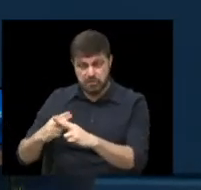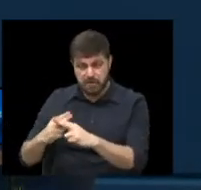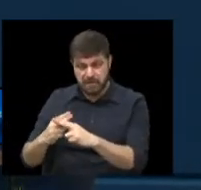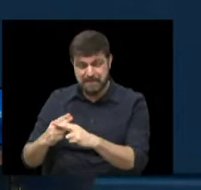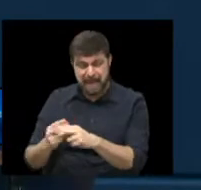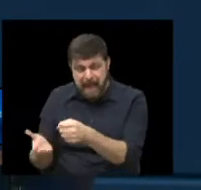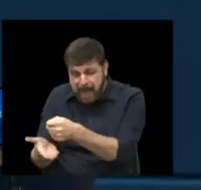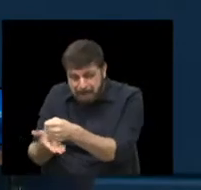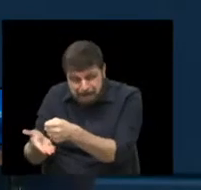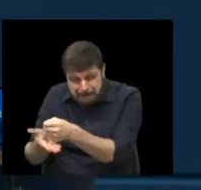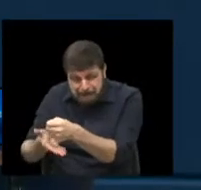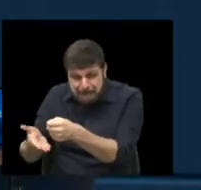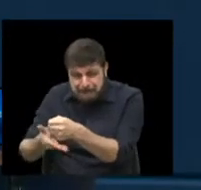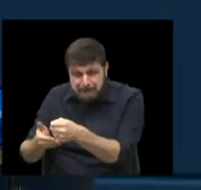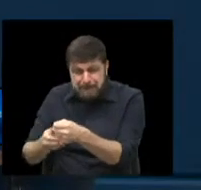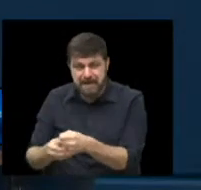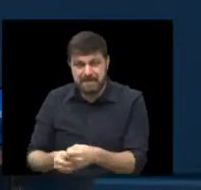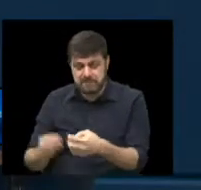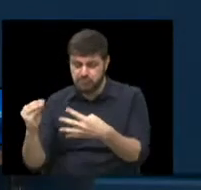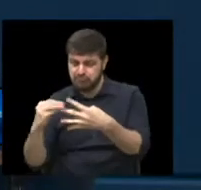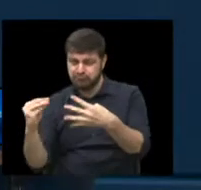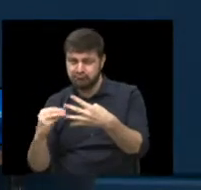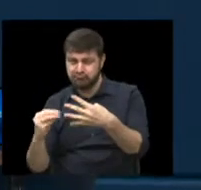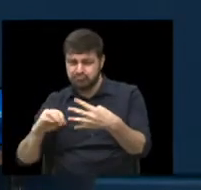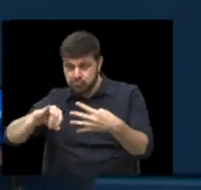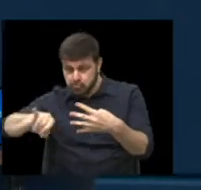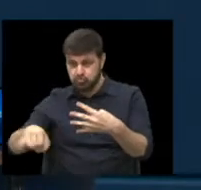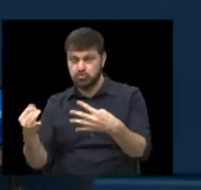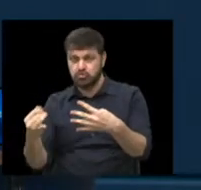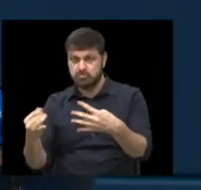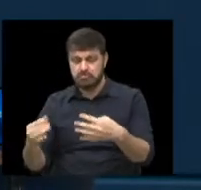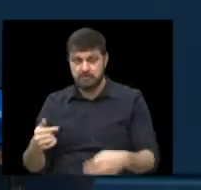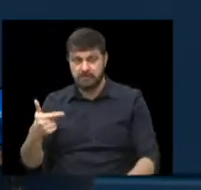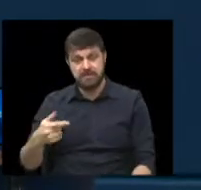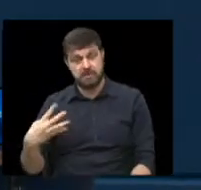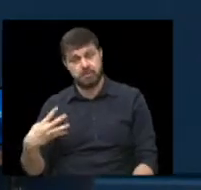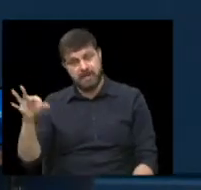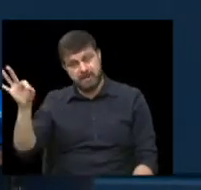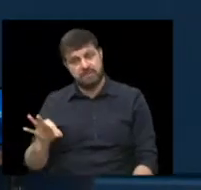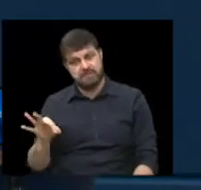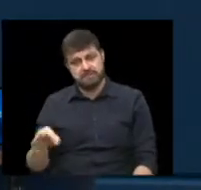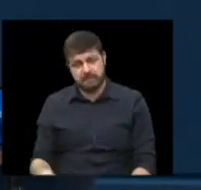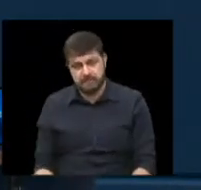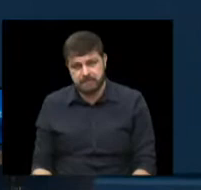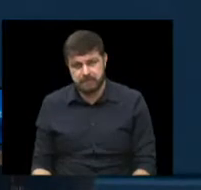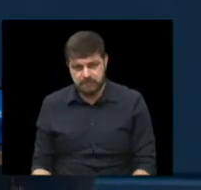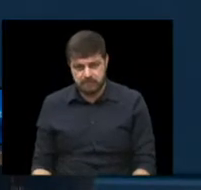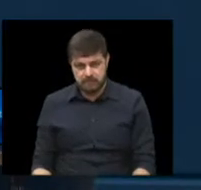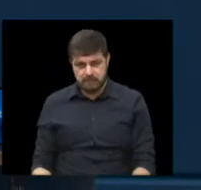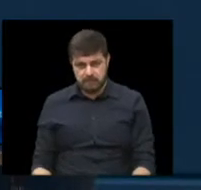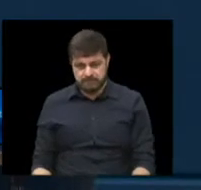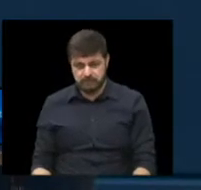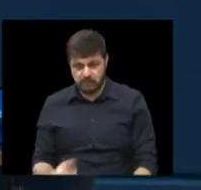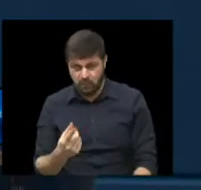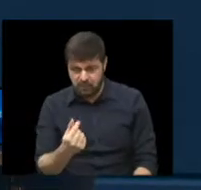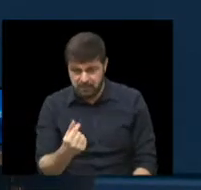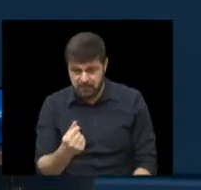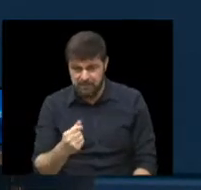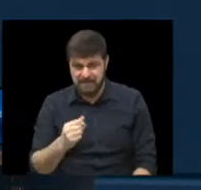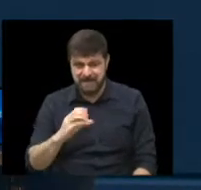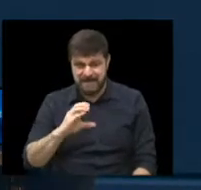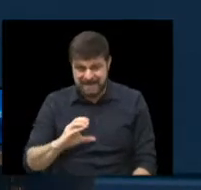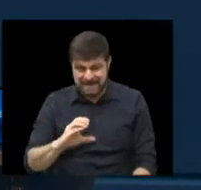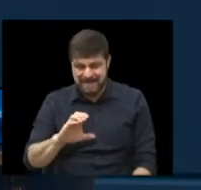em renegociação para a pessoa física é de 24% ao ano. A taxa Selic, que é a taxa